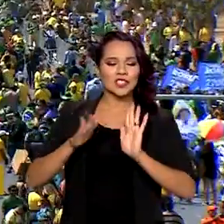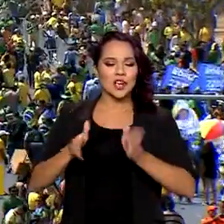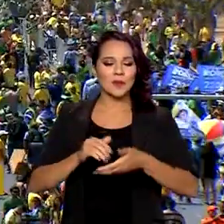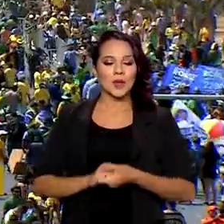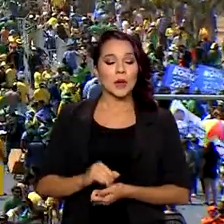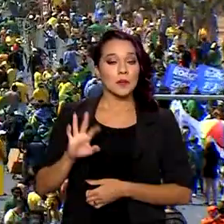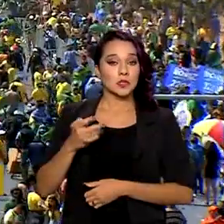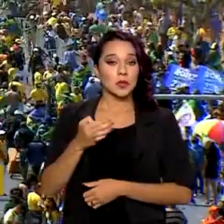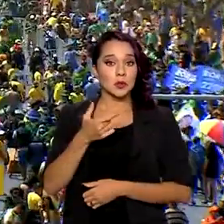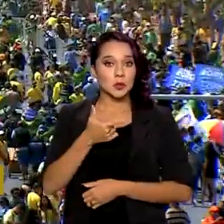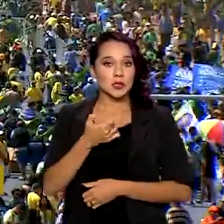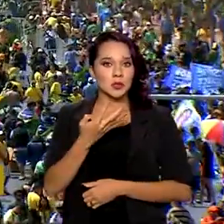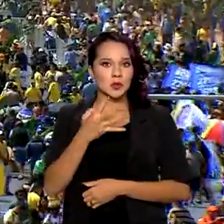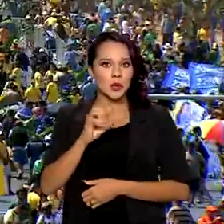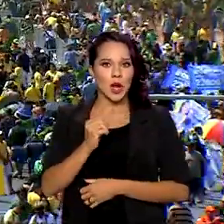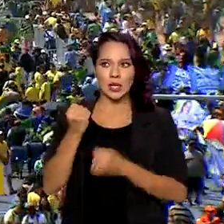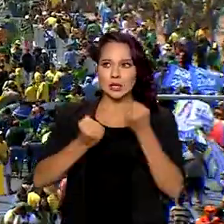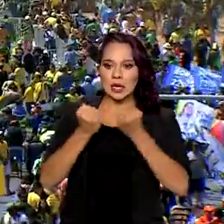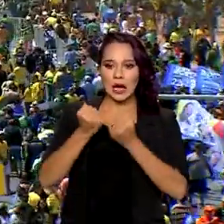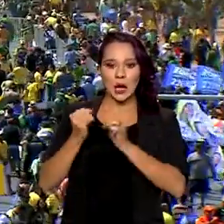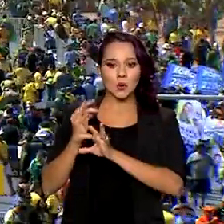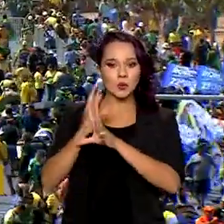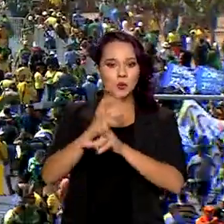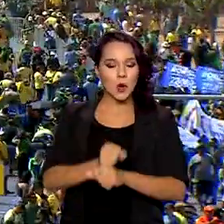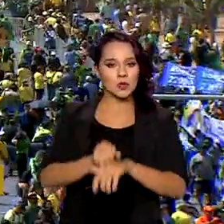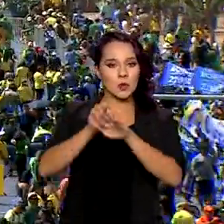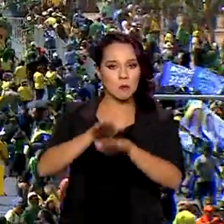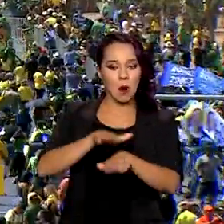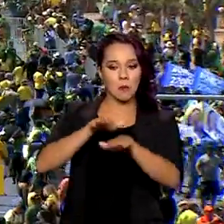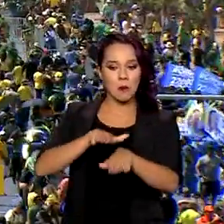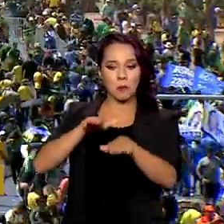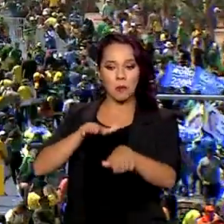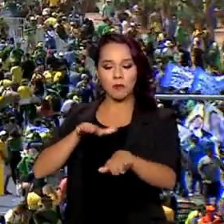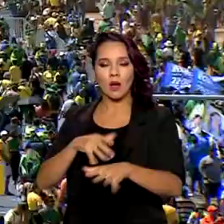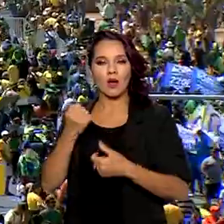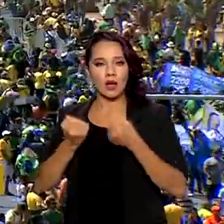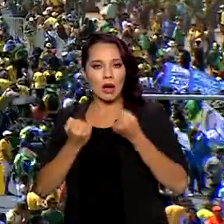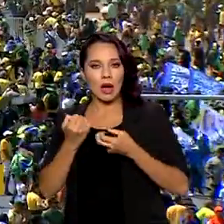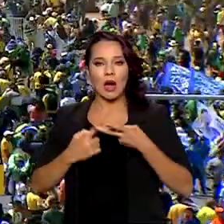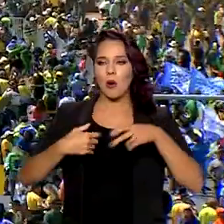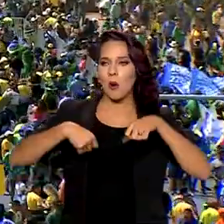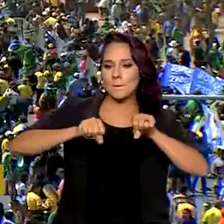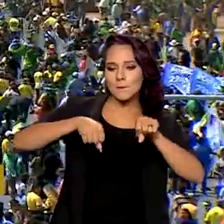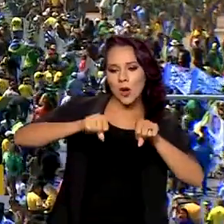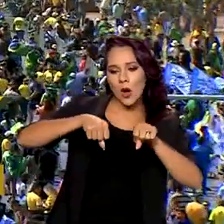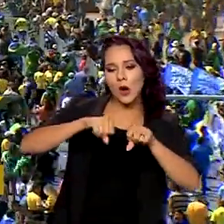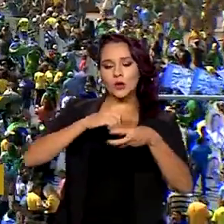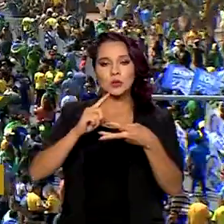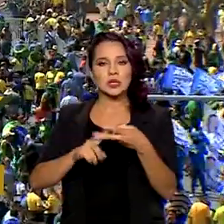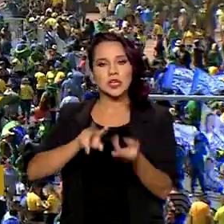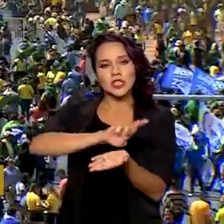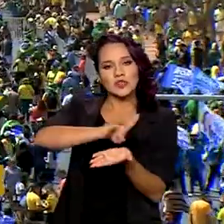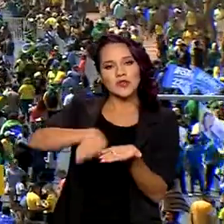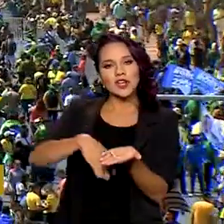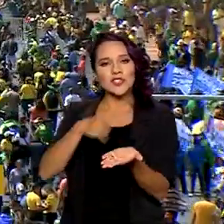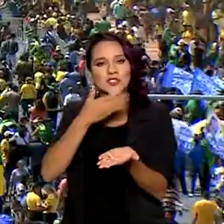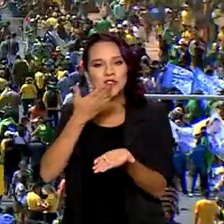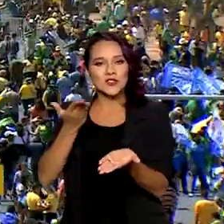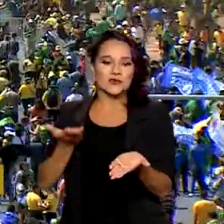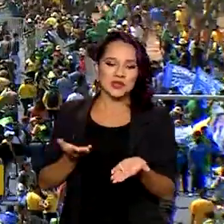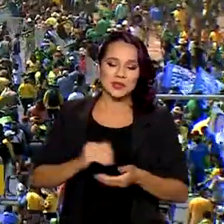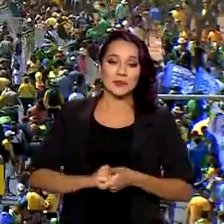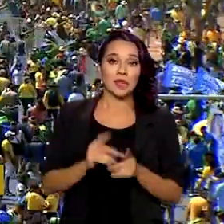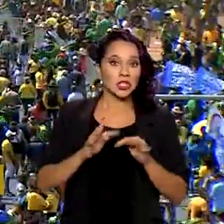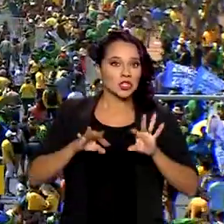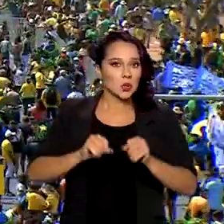de 240 viaturas ao total, contando aí com os veículos, motos, né, os diversos tipos de veículos, de